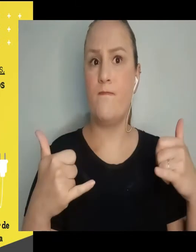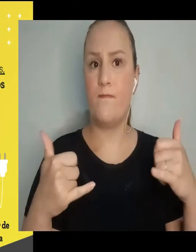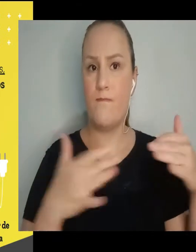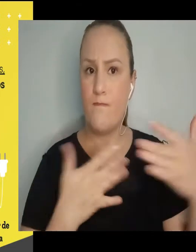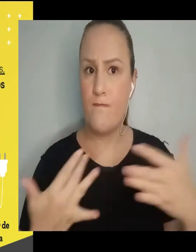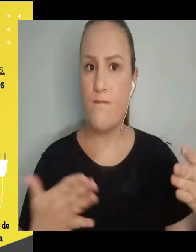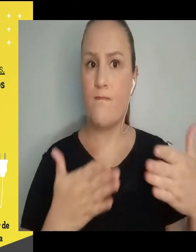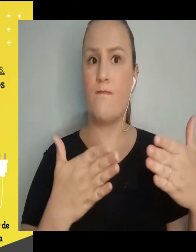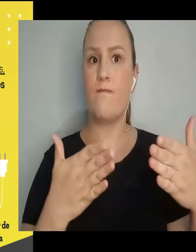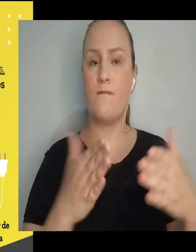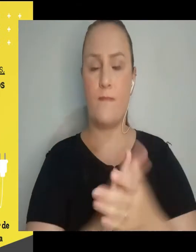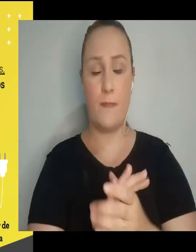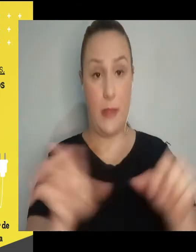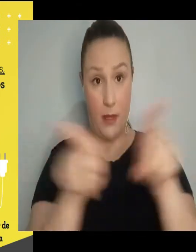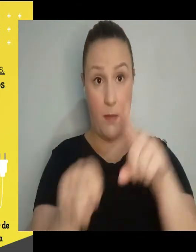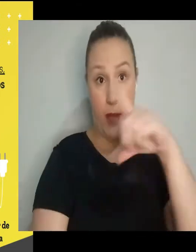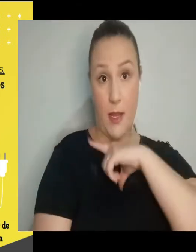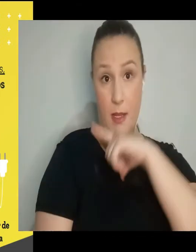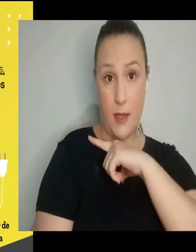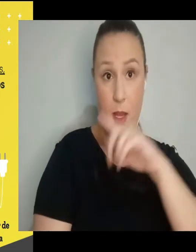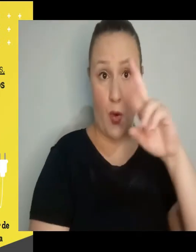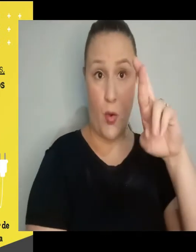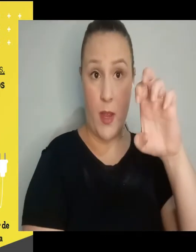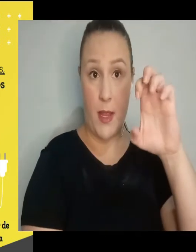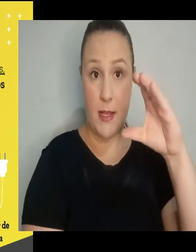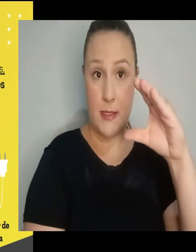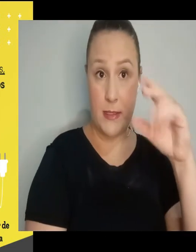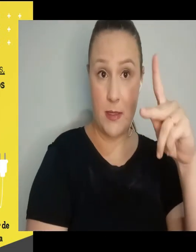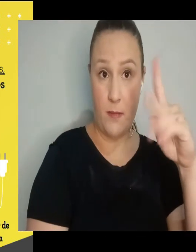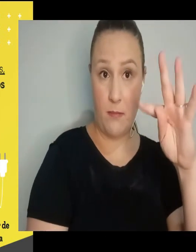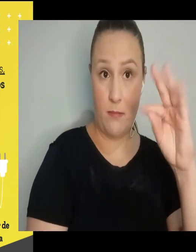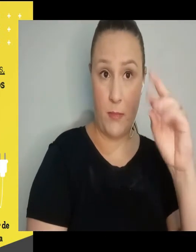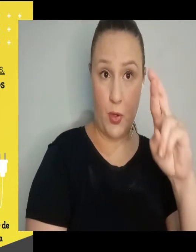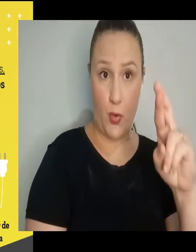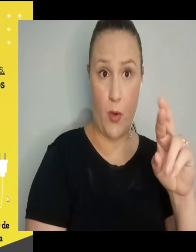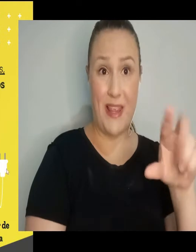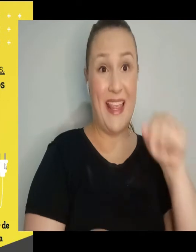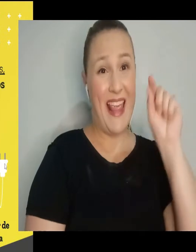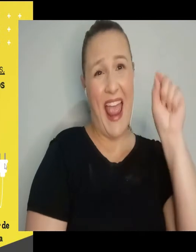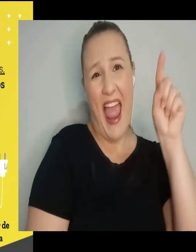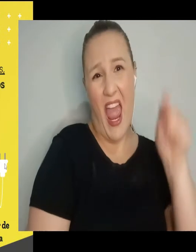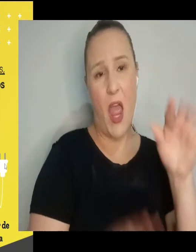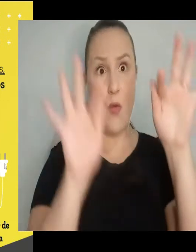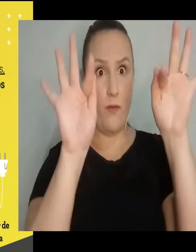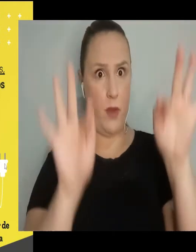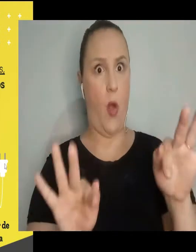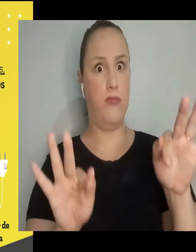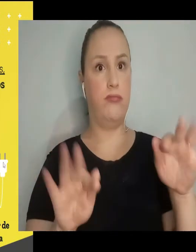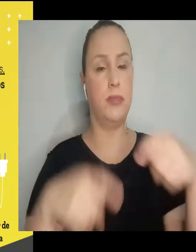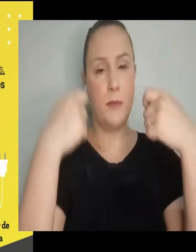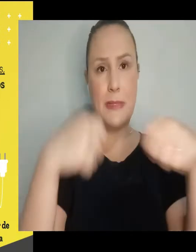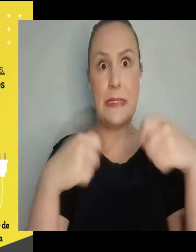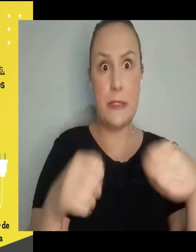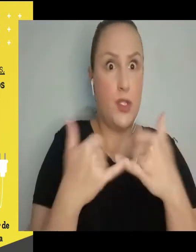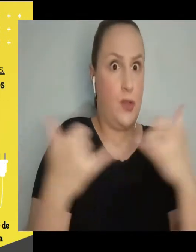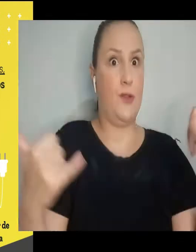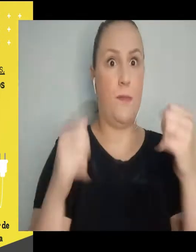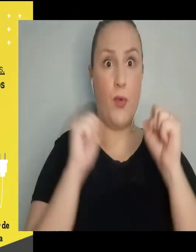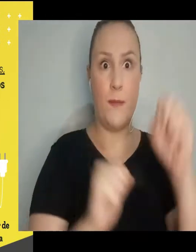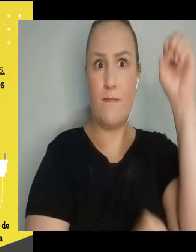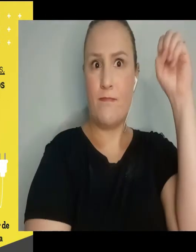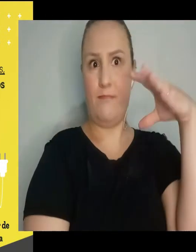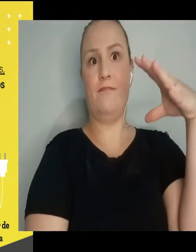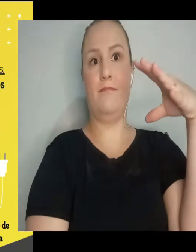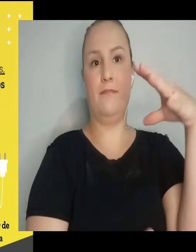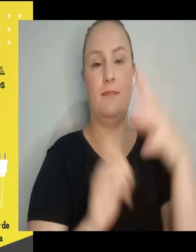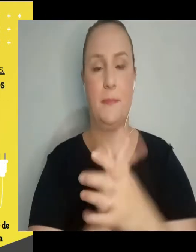trabalha, então, com o controle da passagem da corrente elétrica. E também temos o receptor, que vai ser o nosso